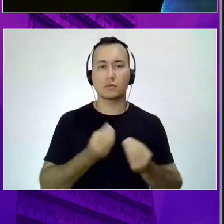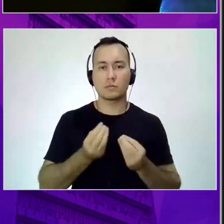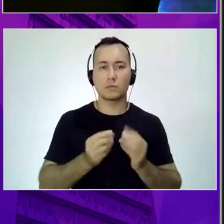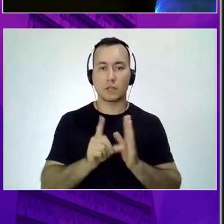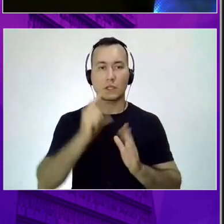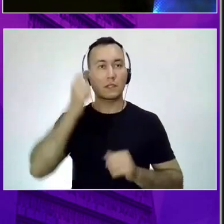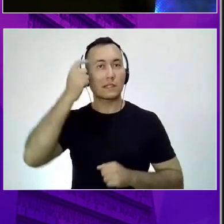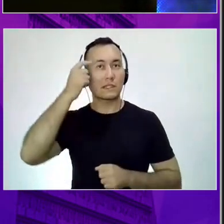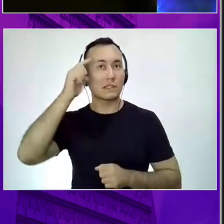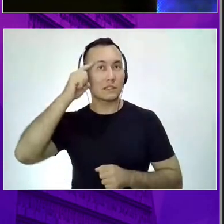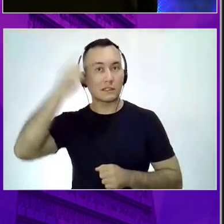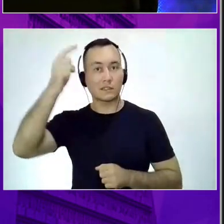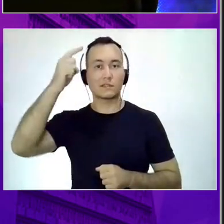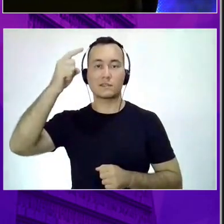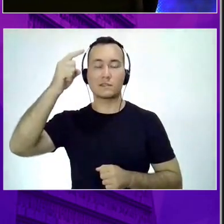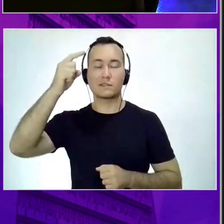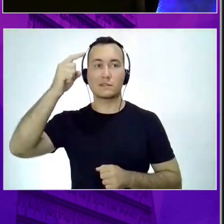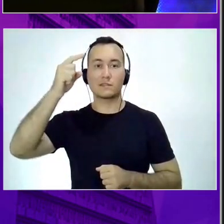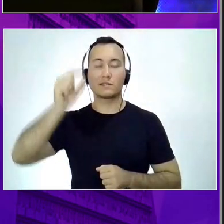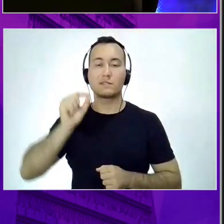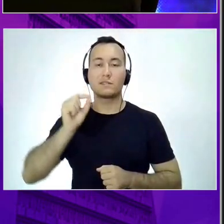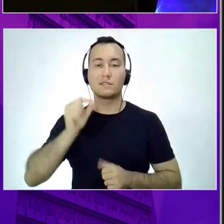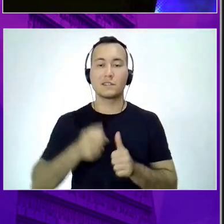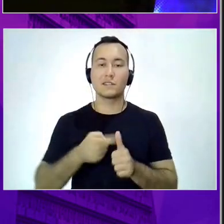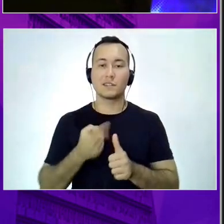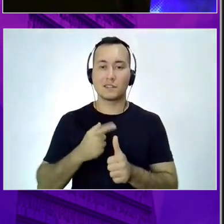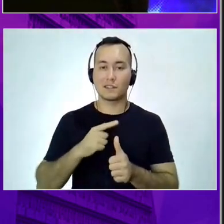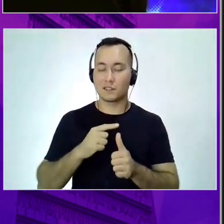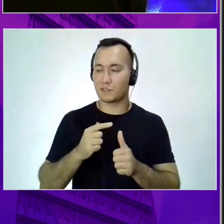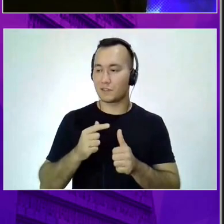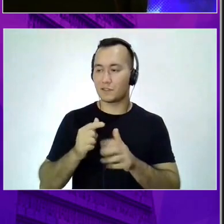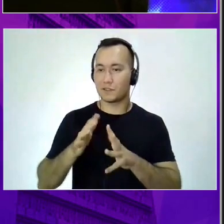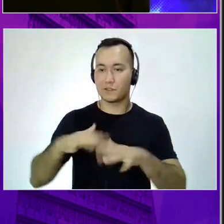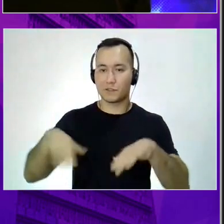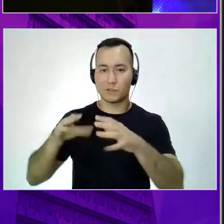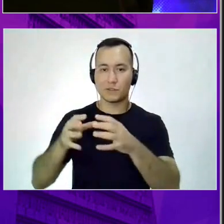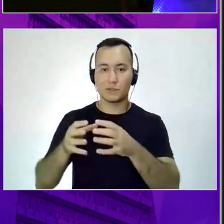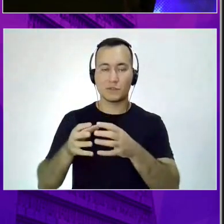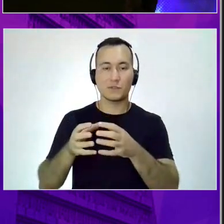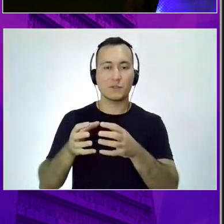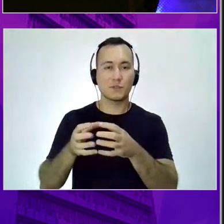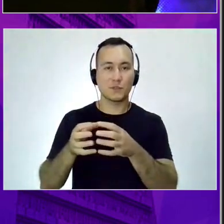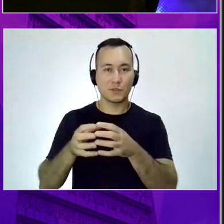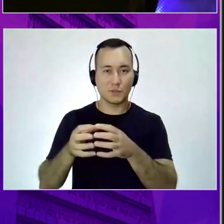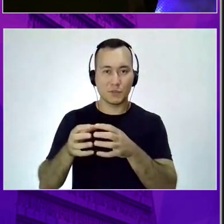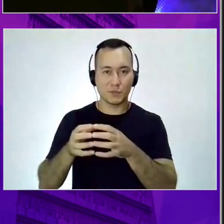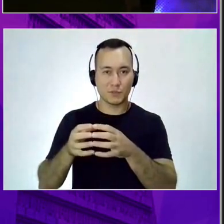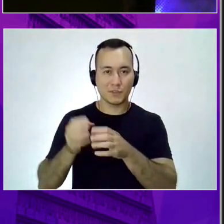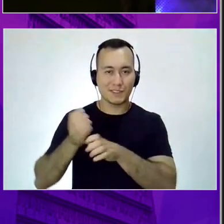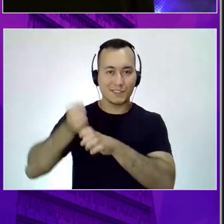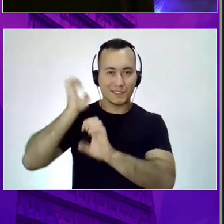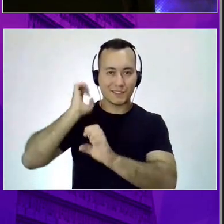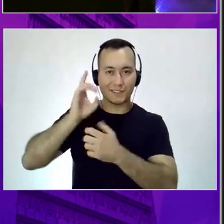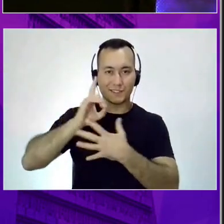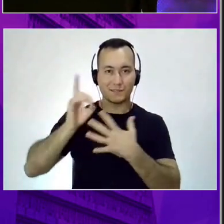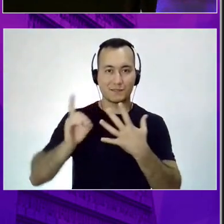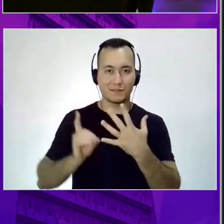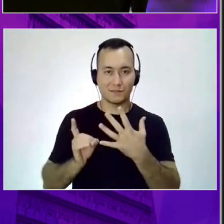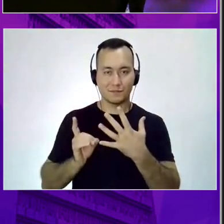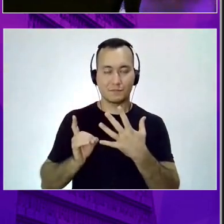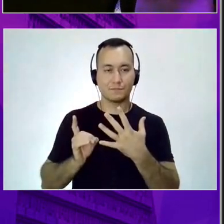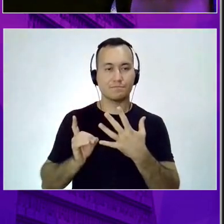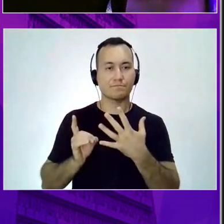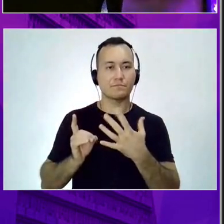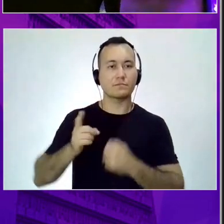de tudo, a gente vai ter os times de dados. Os times de dados, nós engenheiros de dados, né, a gente